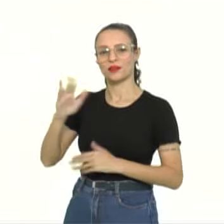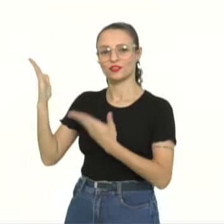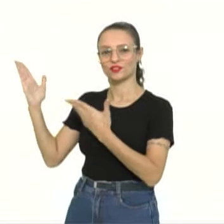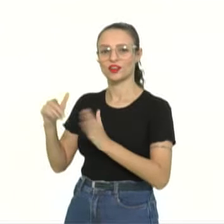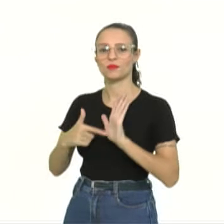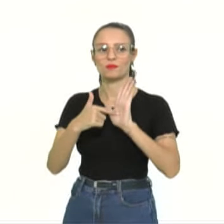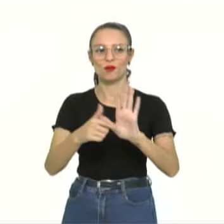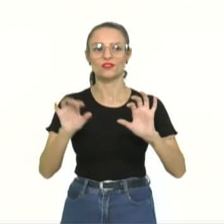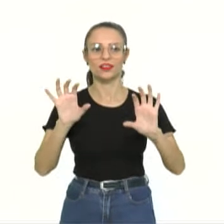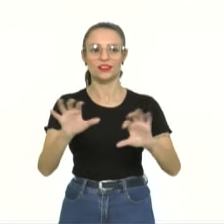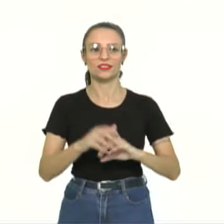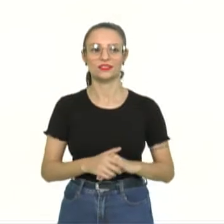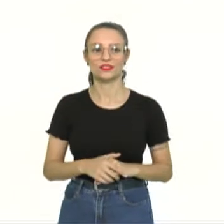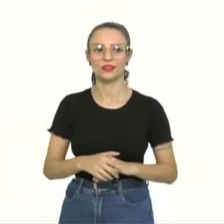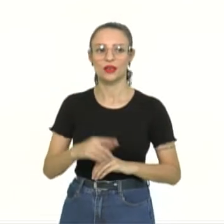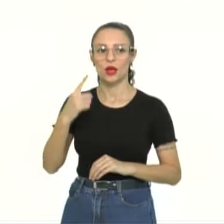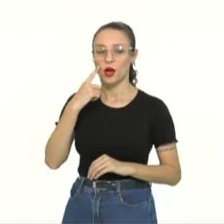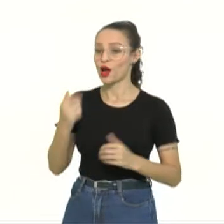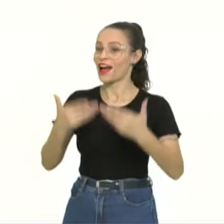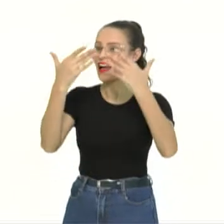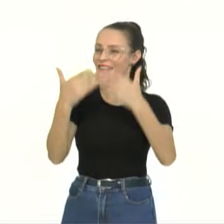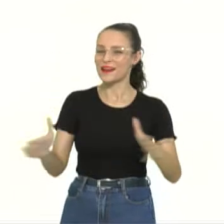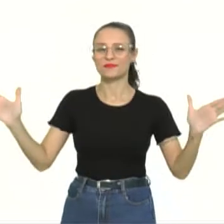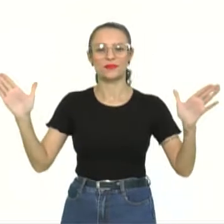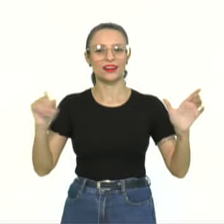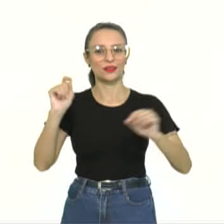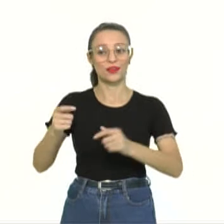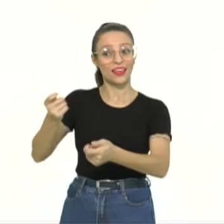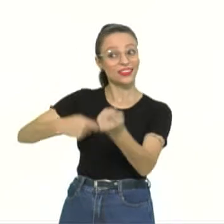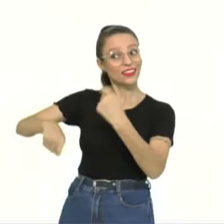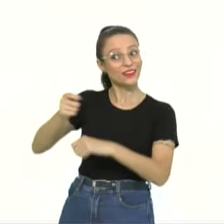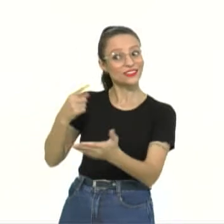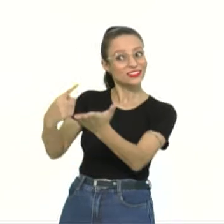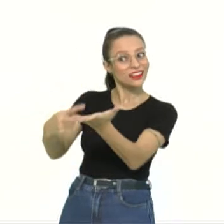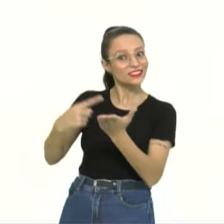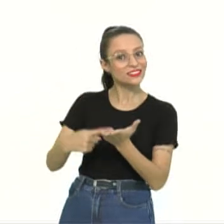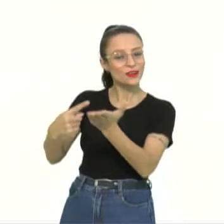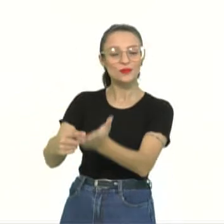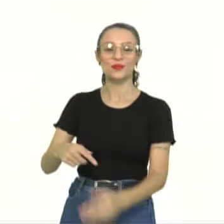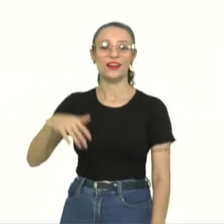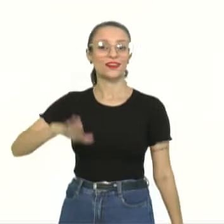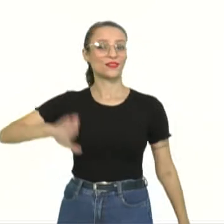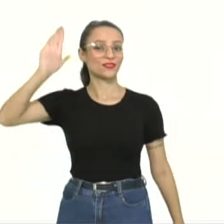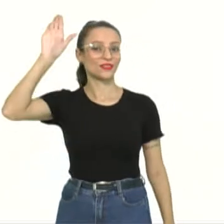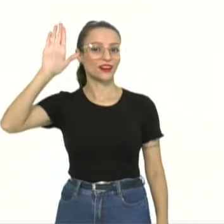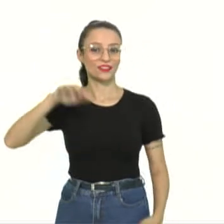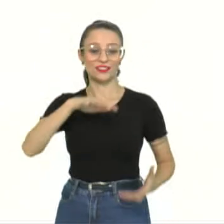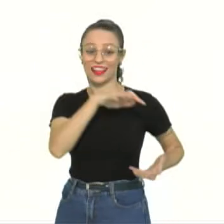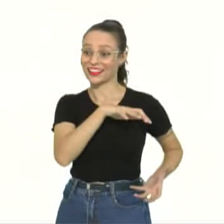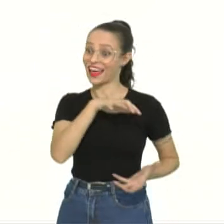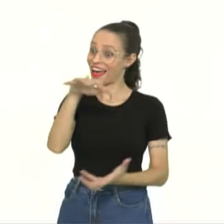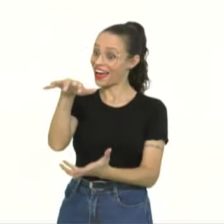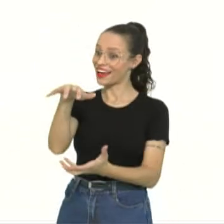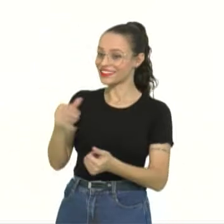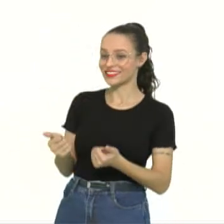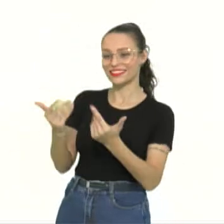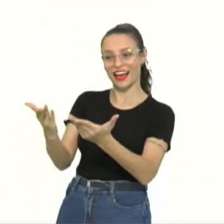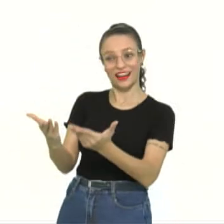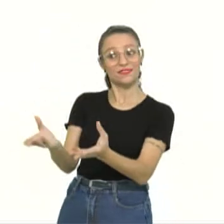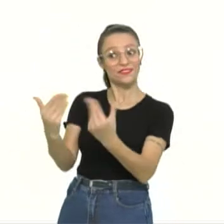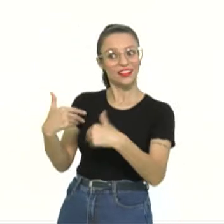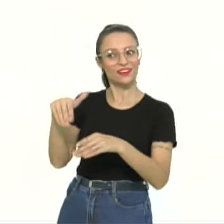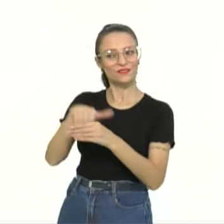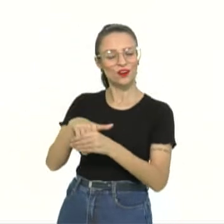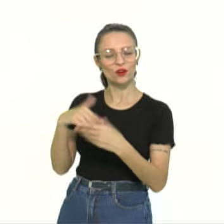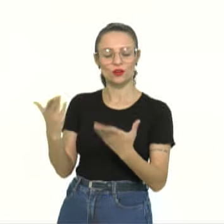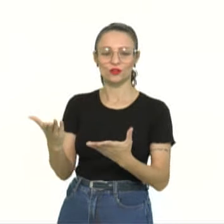que justamente mostra a isso aberta a temporada de negociações em campo político ali com um saco de dinheiro e dando